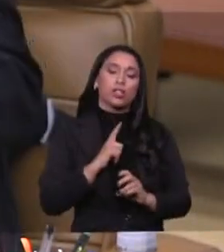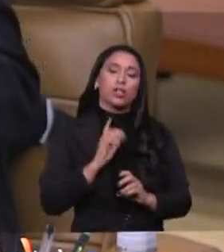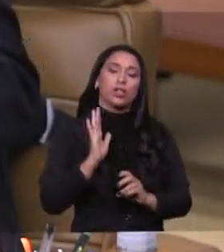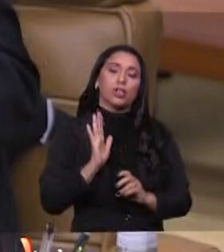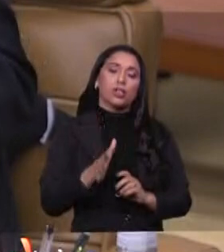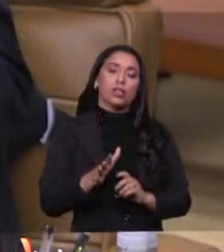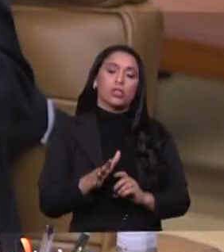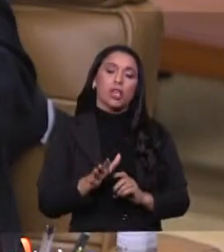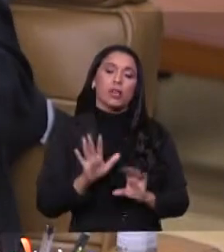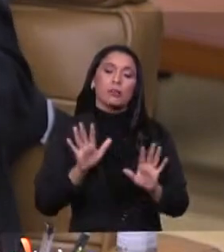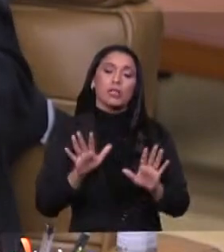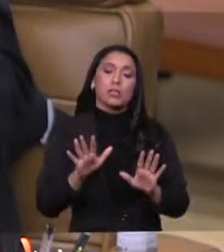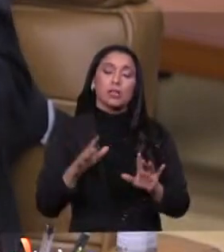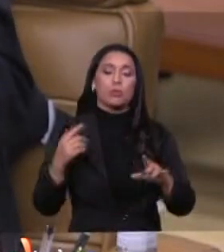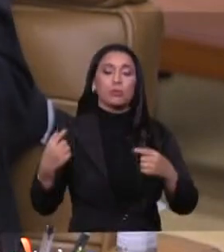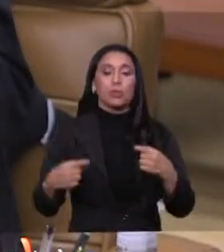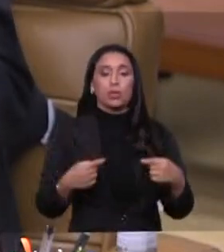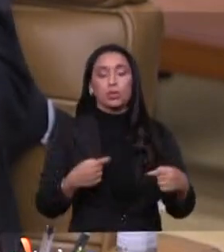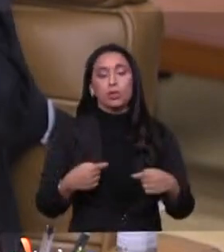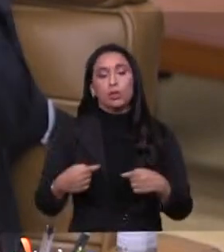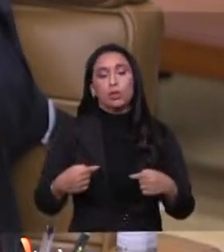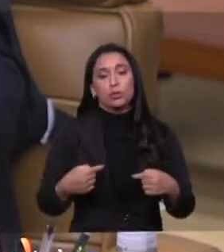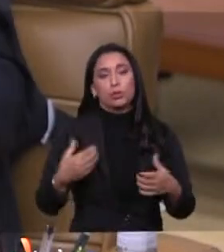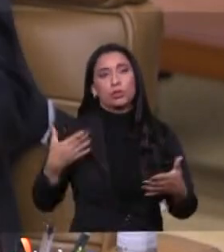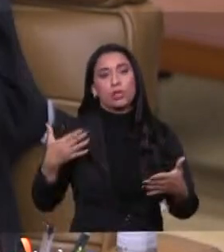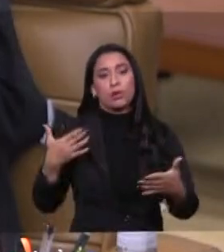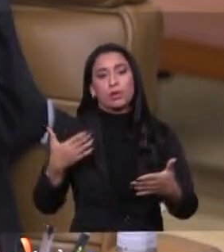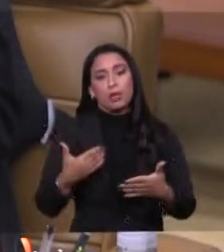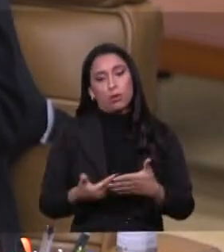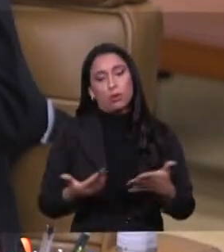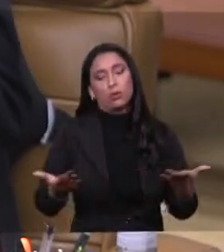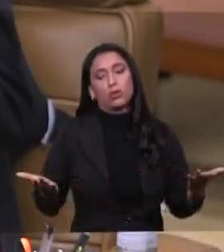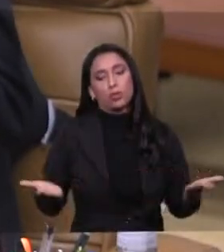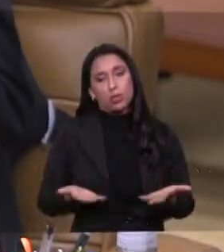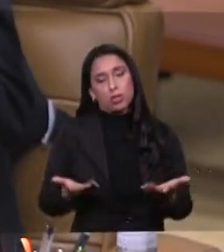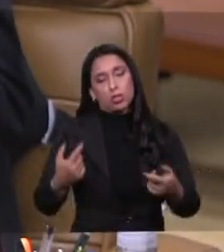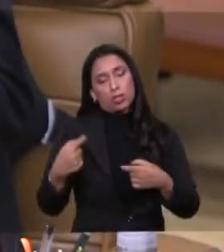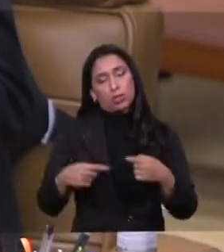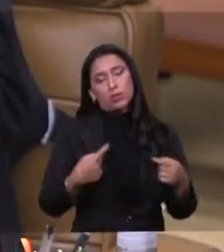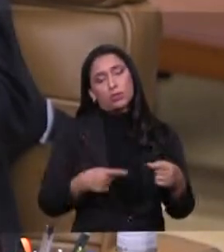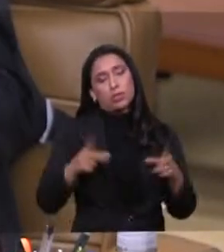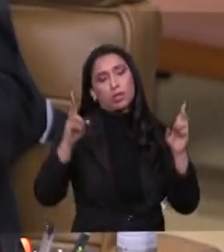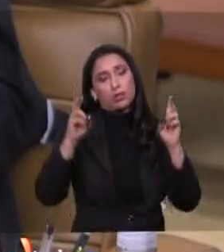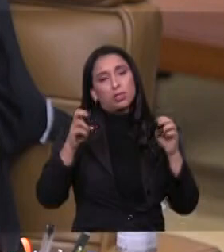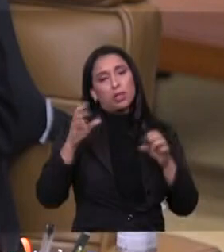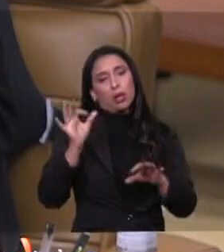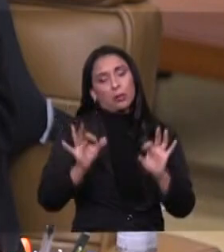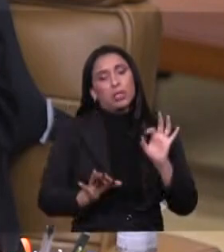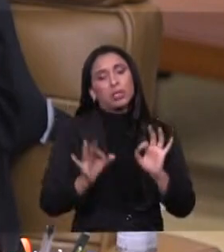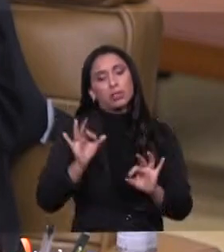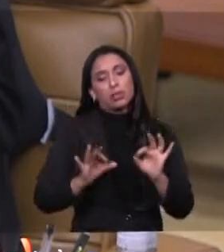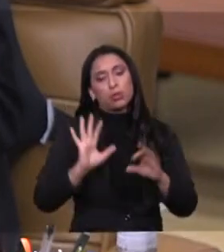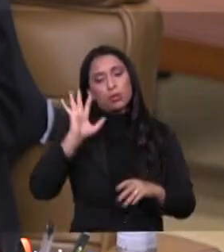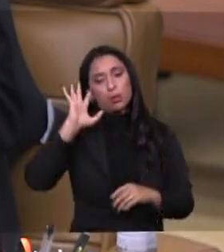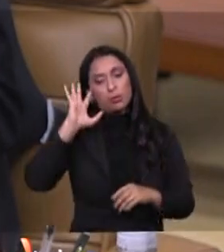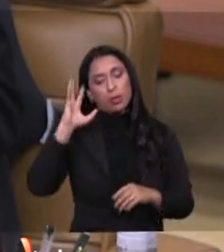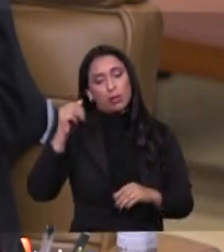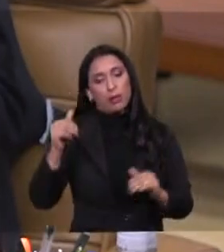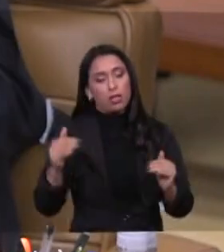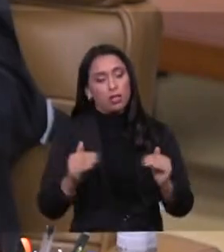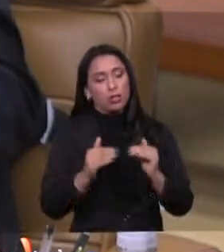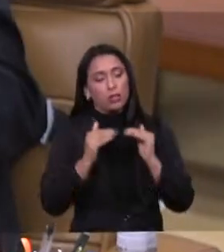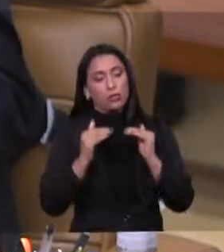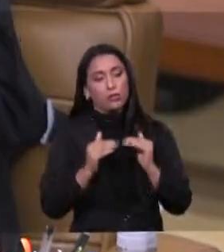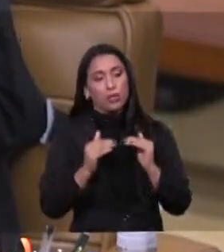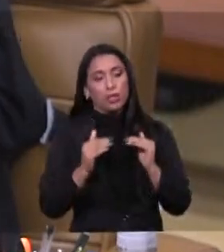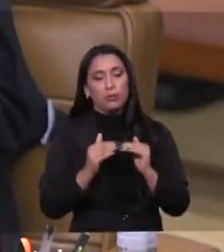salvaguardas, porém há uma discussão até os dias de hoje, e a gente espera, a partir desse julgamento, pacificar a questão,